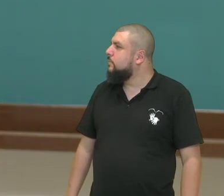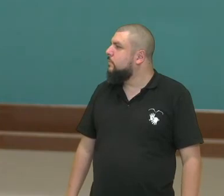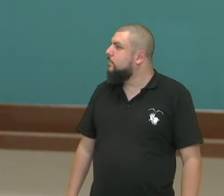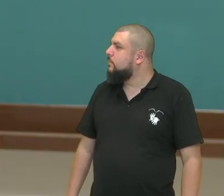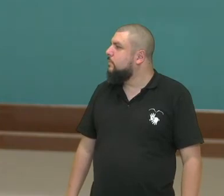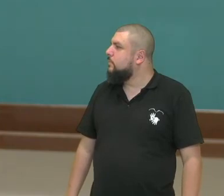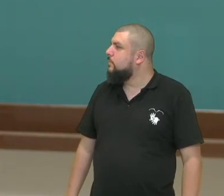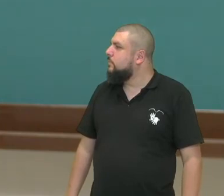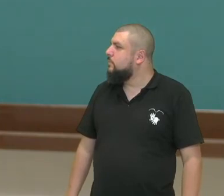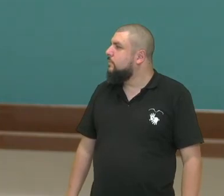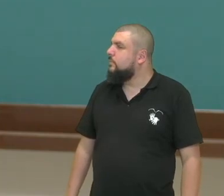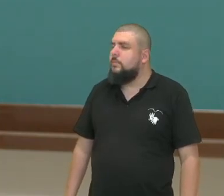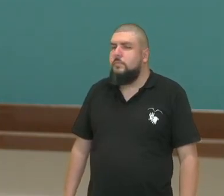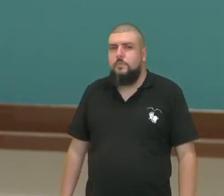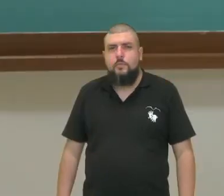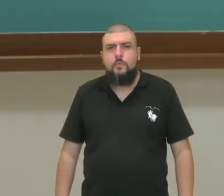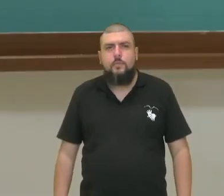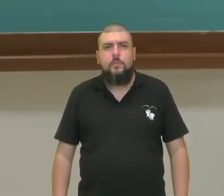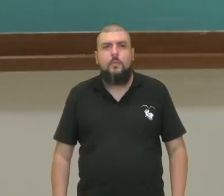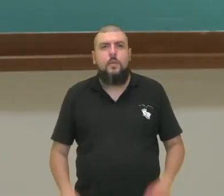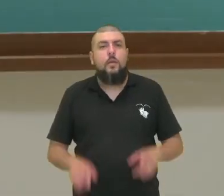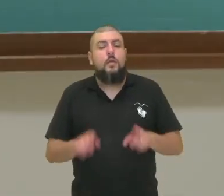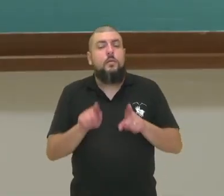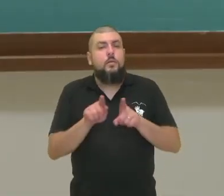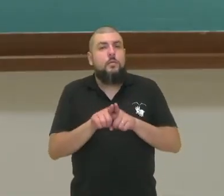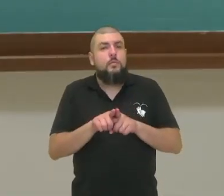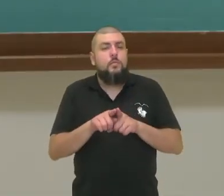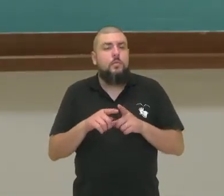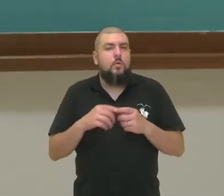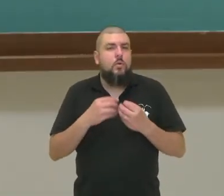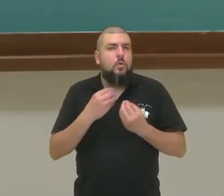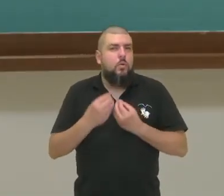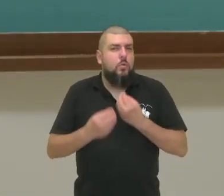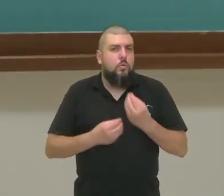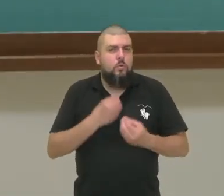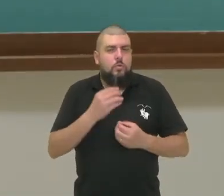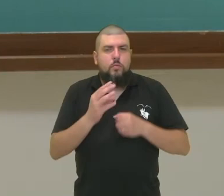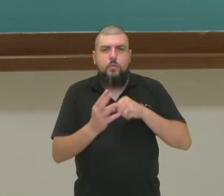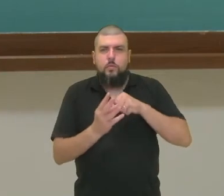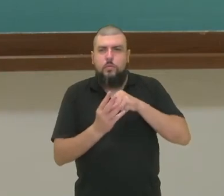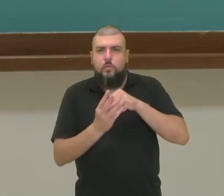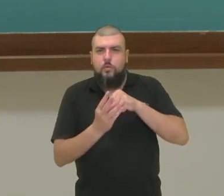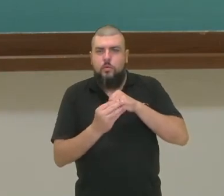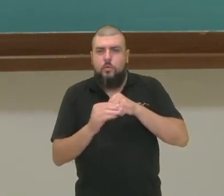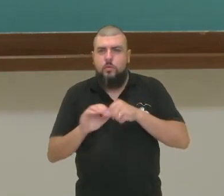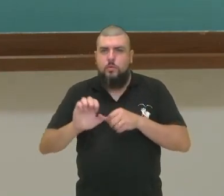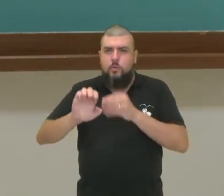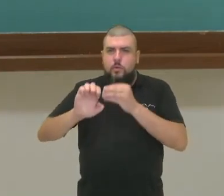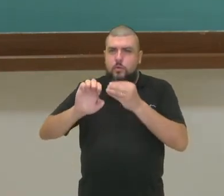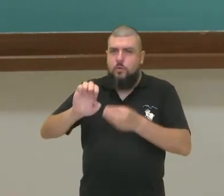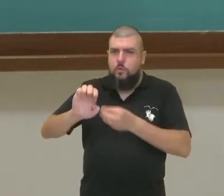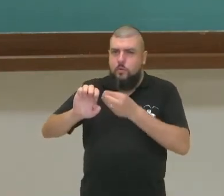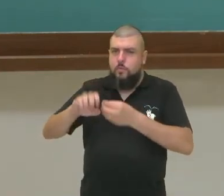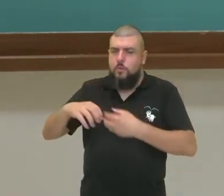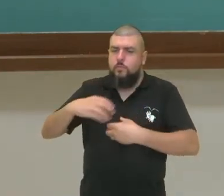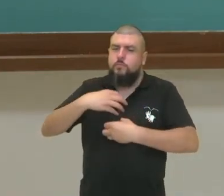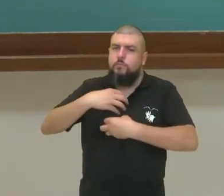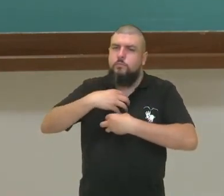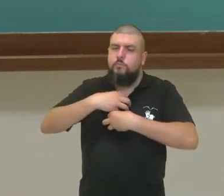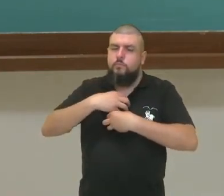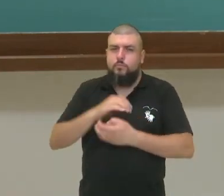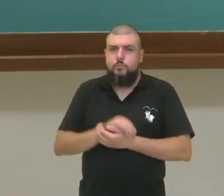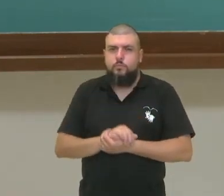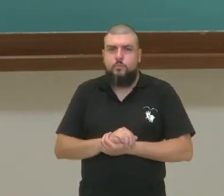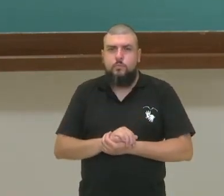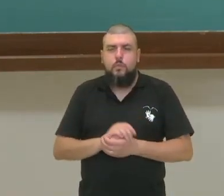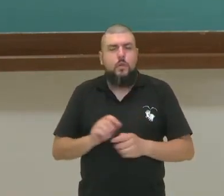pouquinho sobre as formas do conhecimento empírico, as formas do conhecimento sensível. Então, dá para a gente